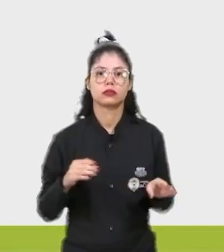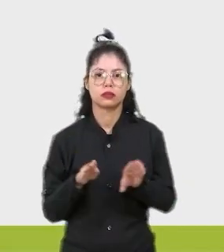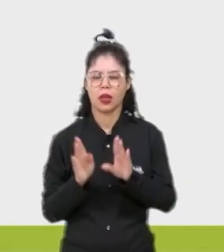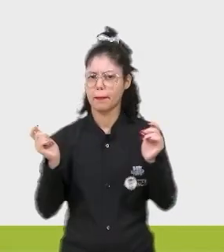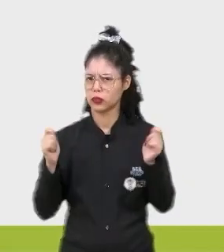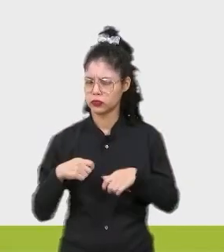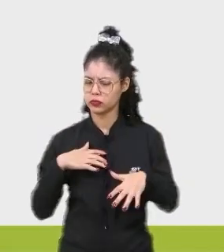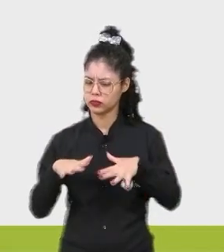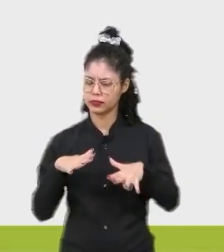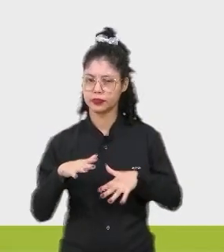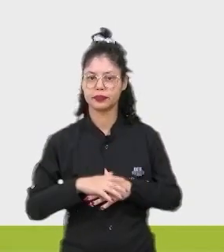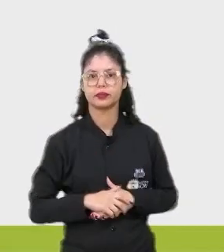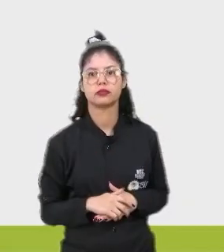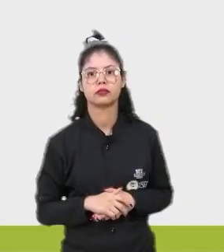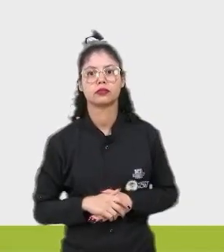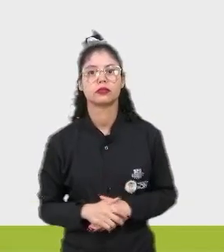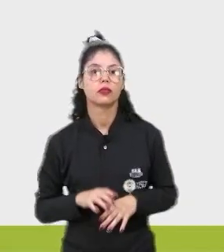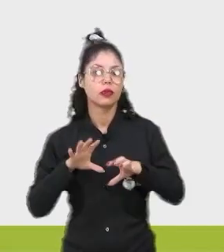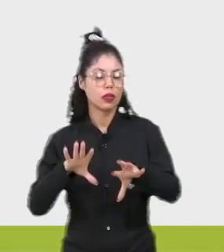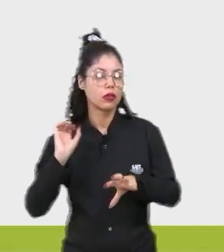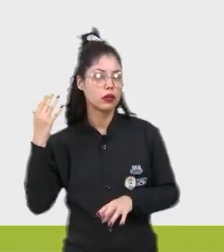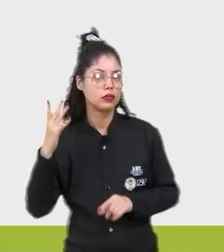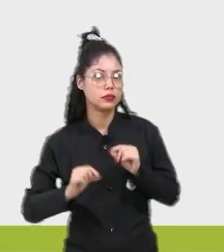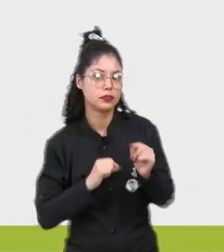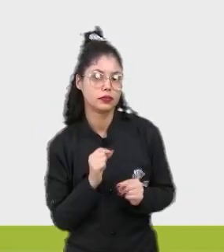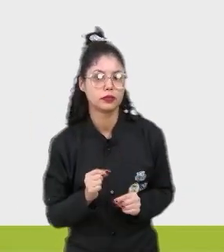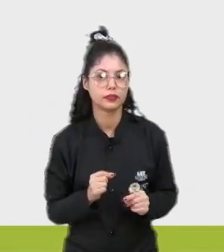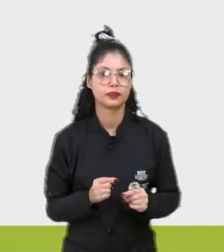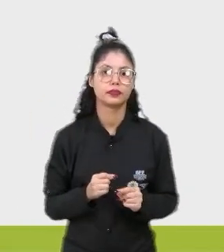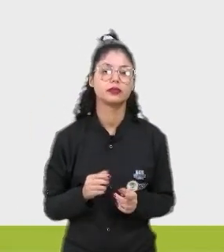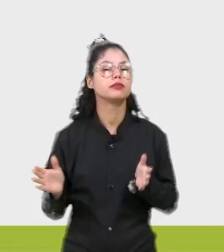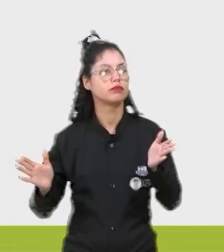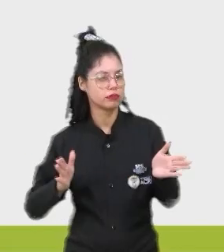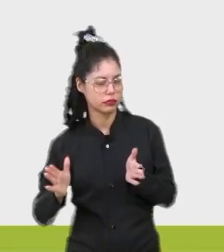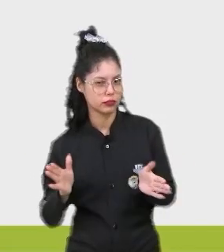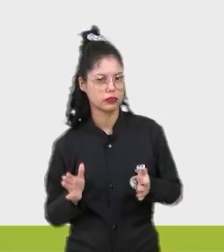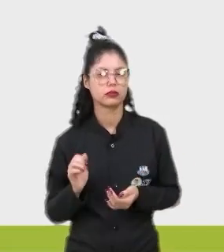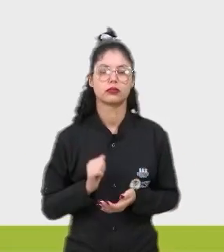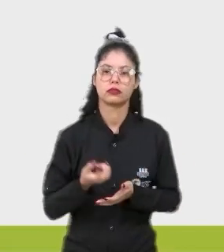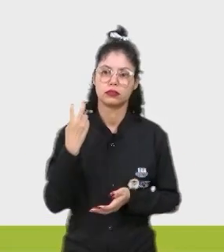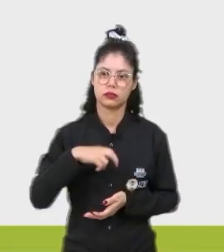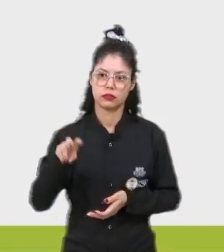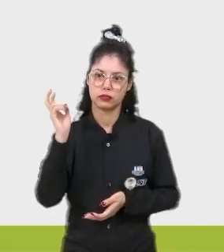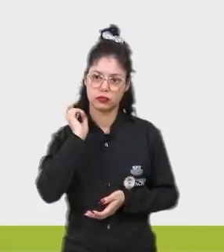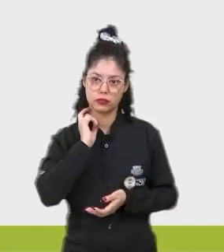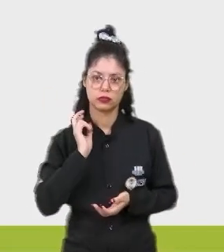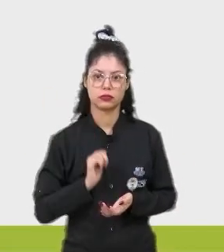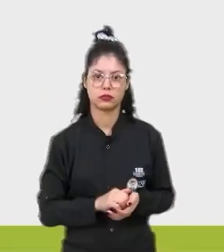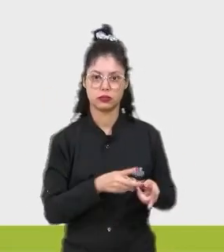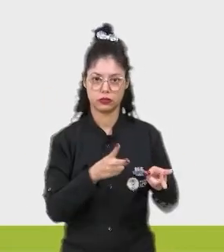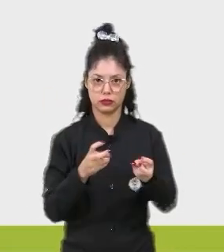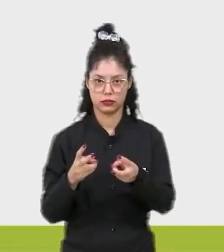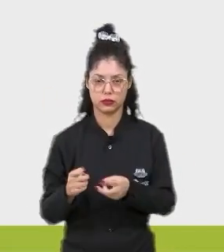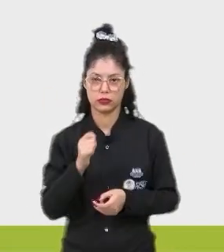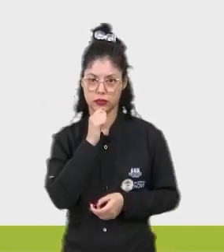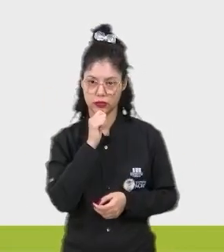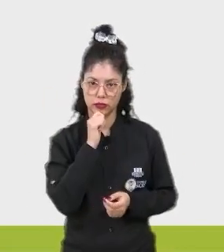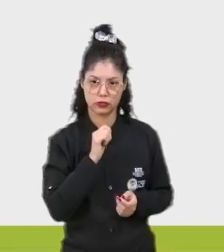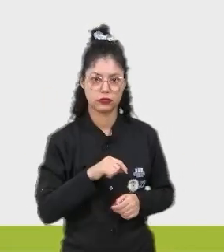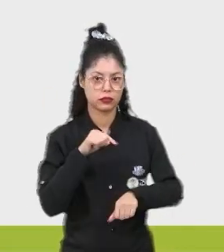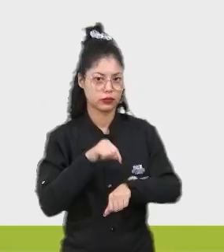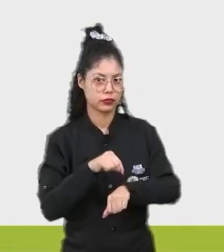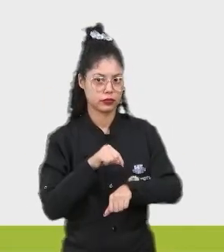possíveis movimentos. Isso se dá em razão da sensibilidade do morcego em detectar o tempo gasto